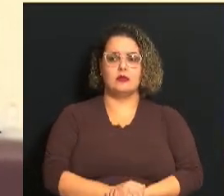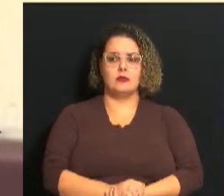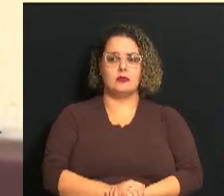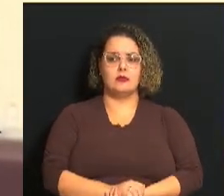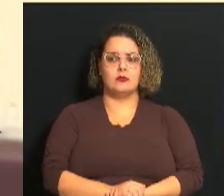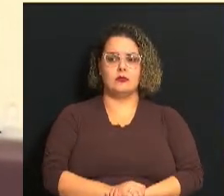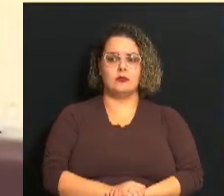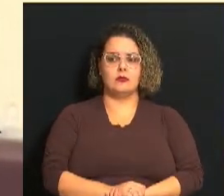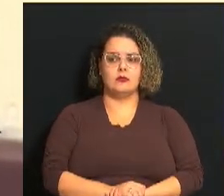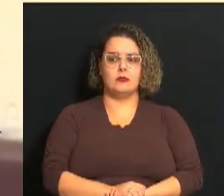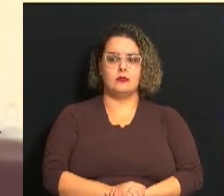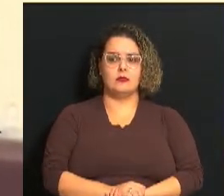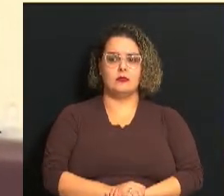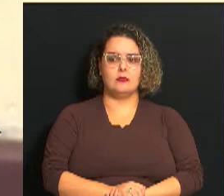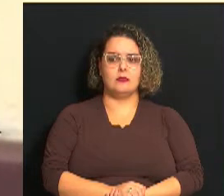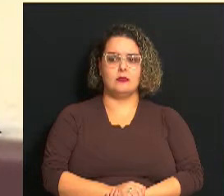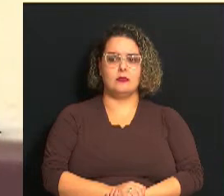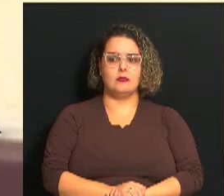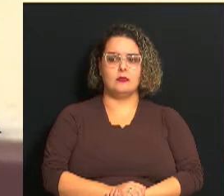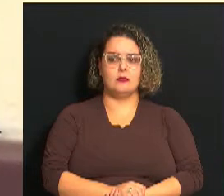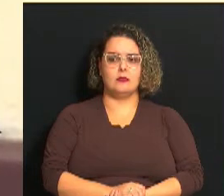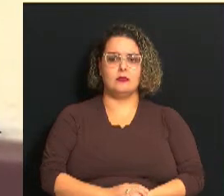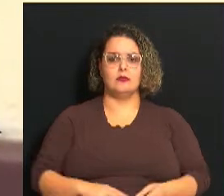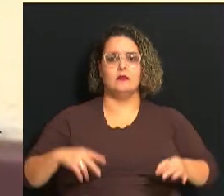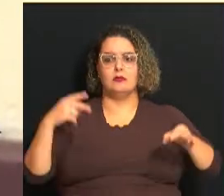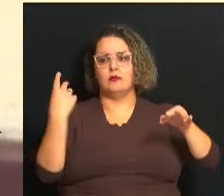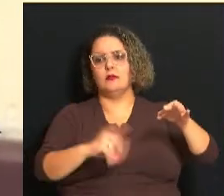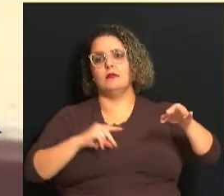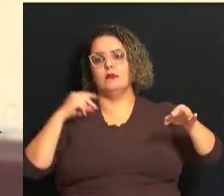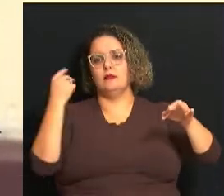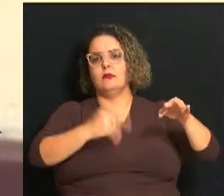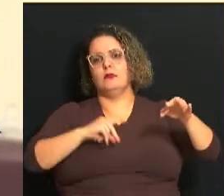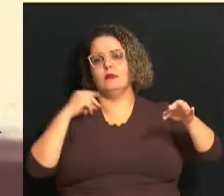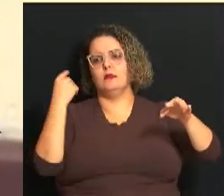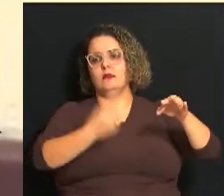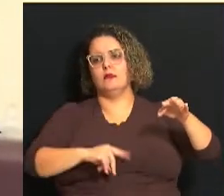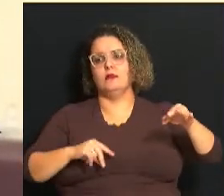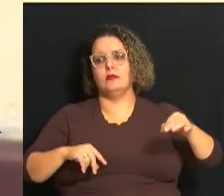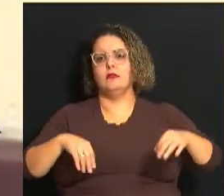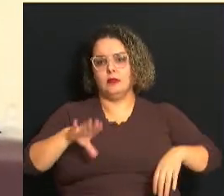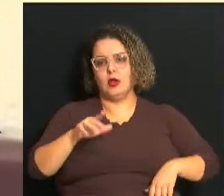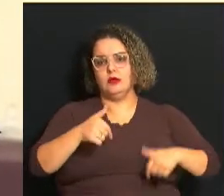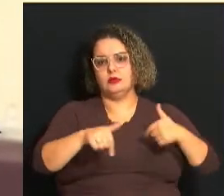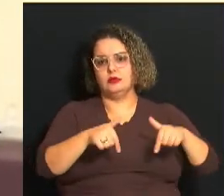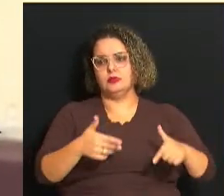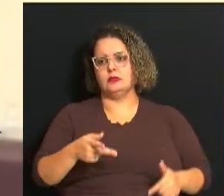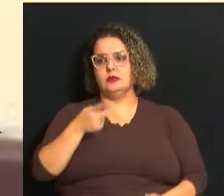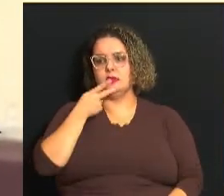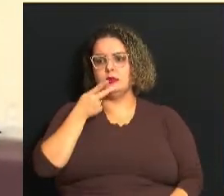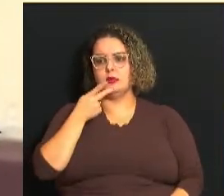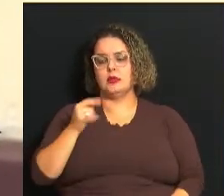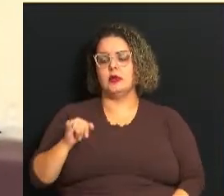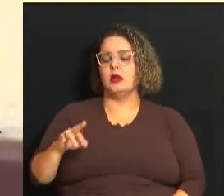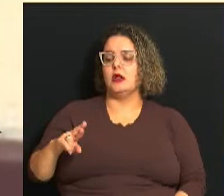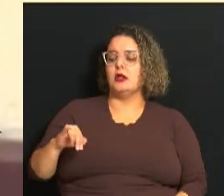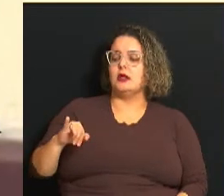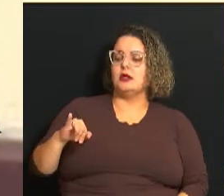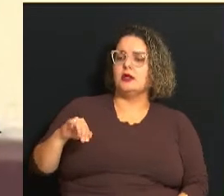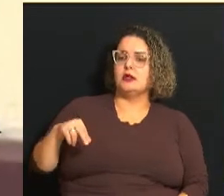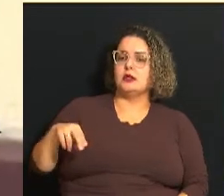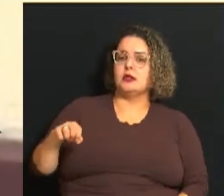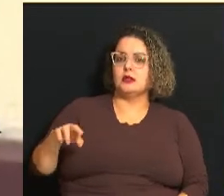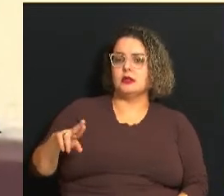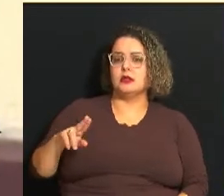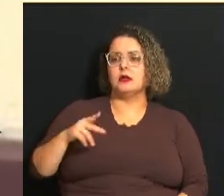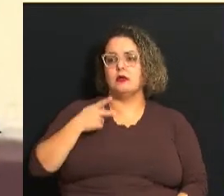EA chibata pesa muito mais no lombo do Trabalhador ela fala o seguinte Irineu colocou muito bem